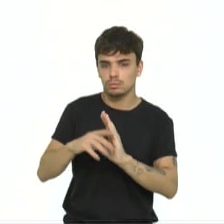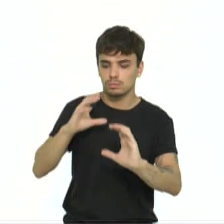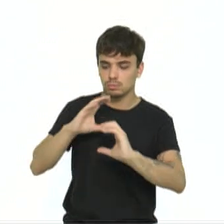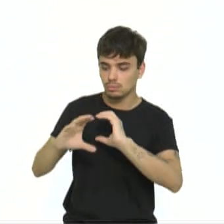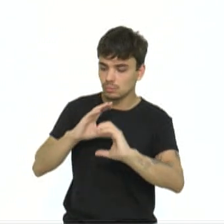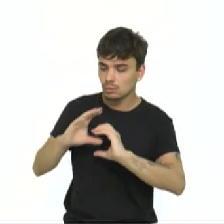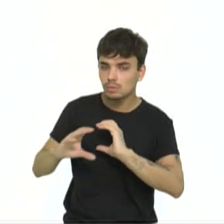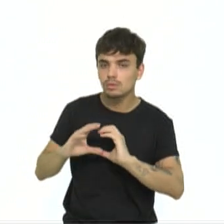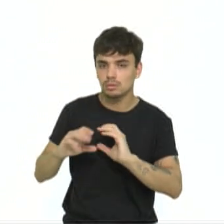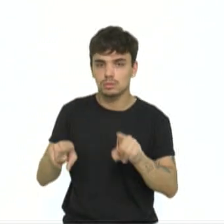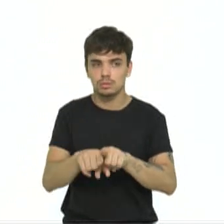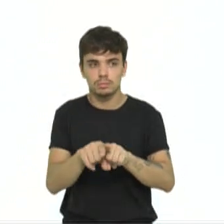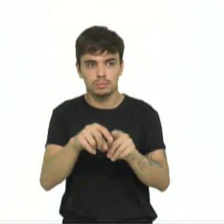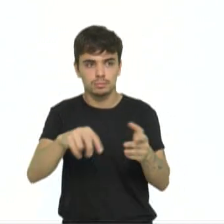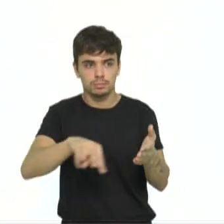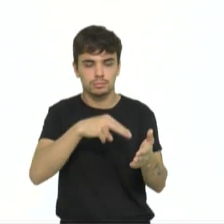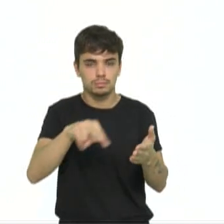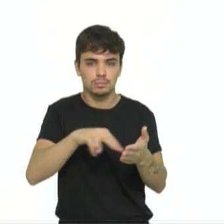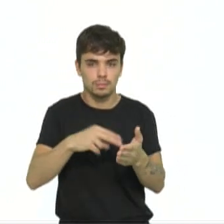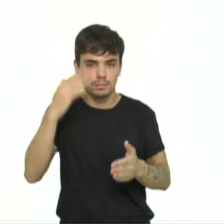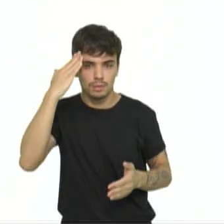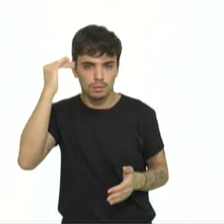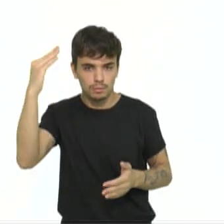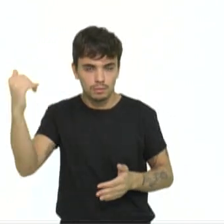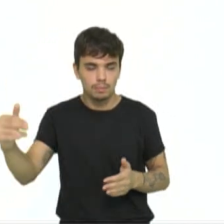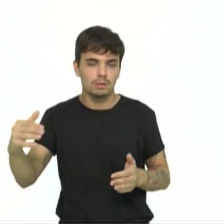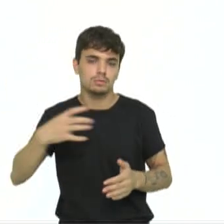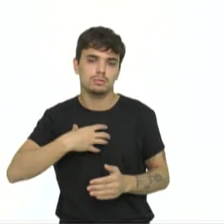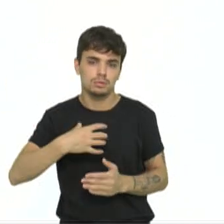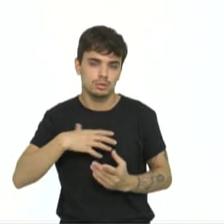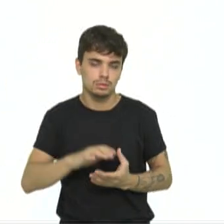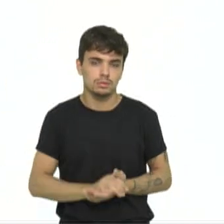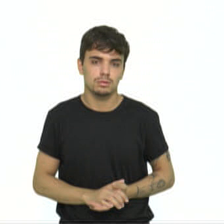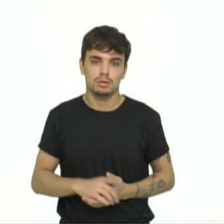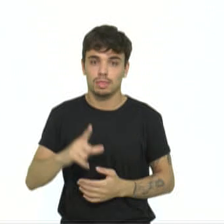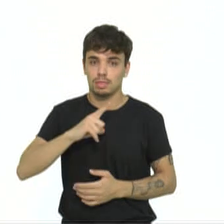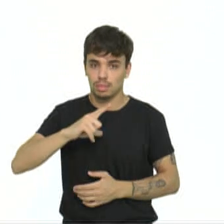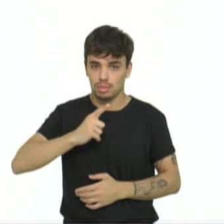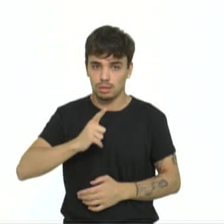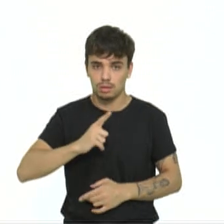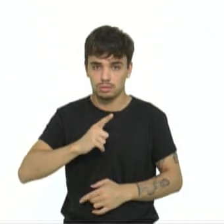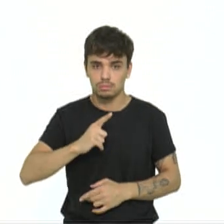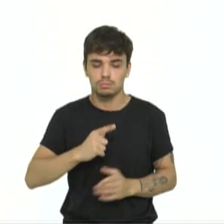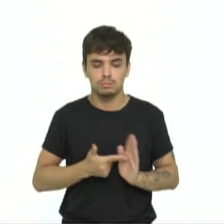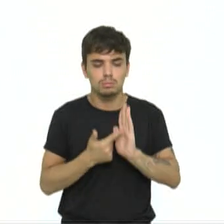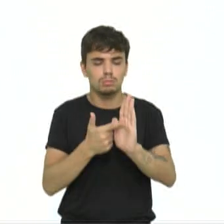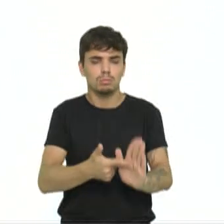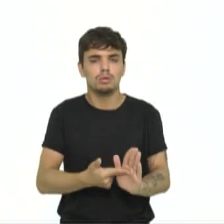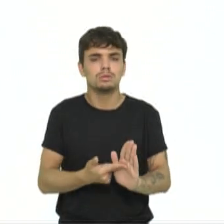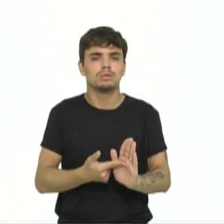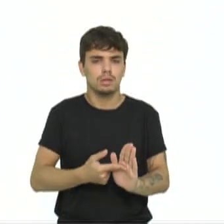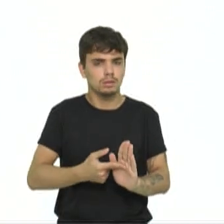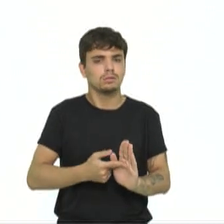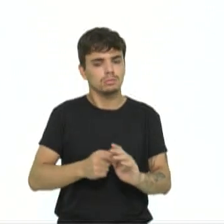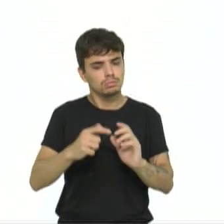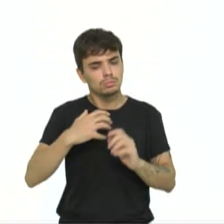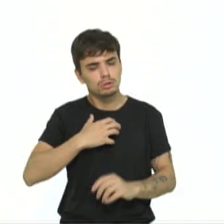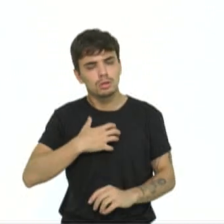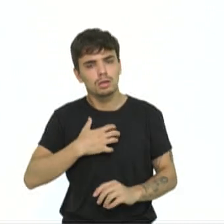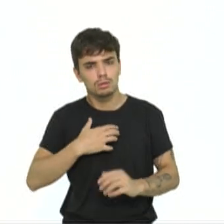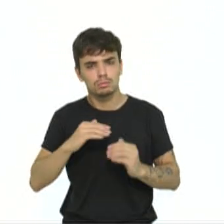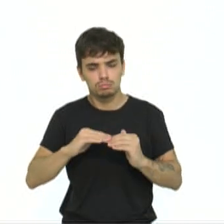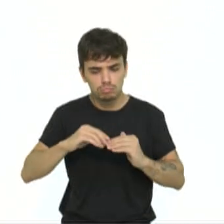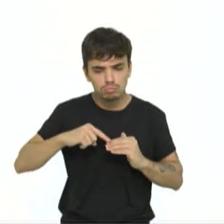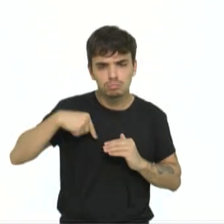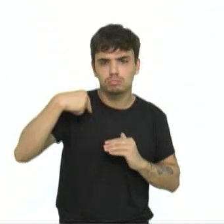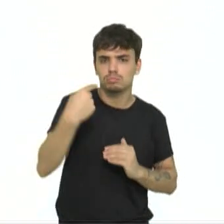e dançarinos famosos do estilo, que conseguem levar o seu talento mais além,